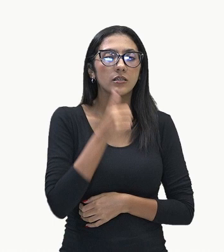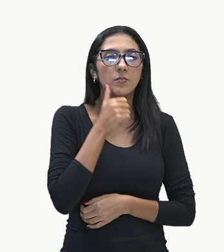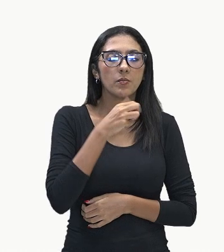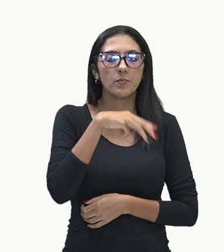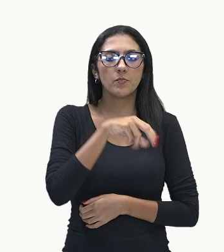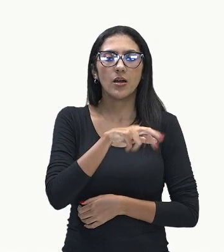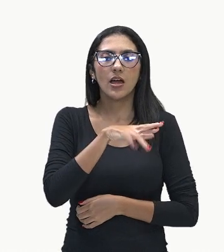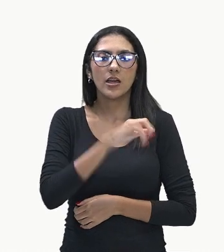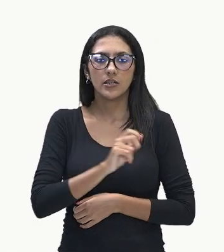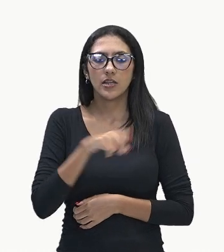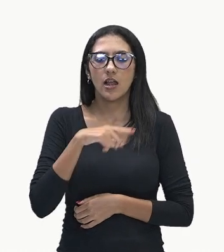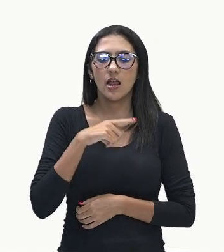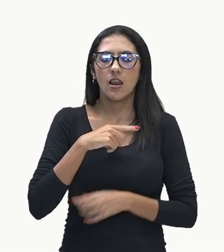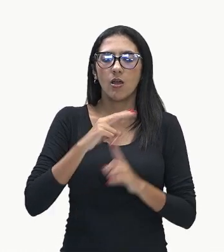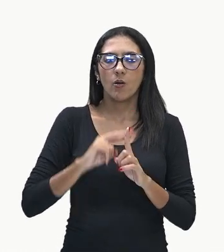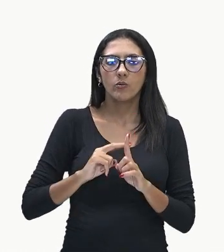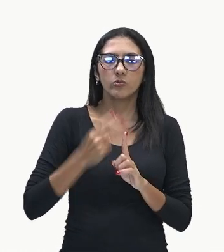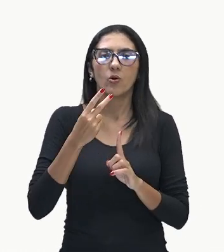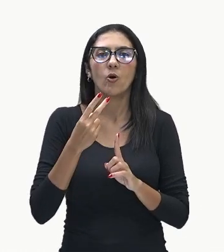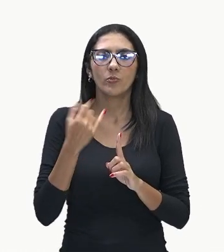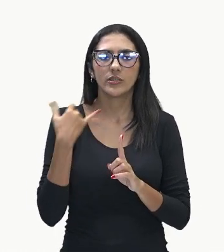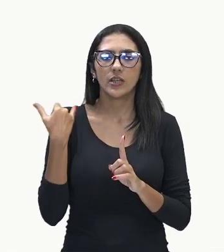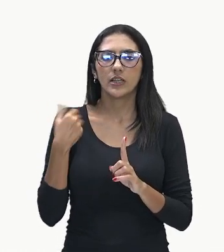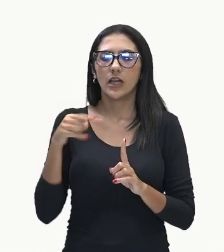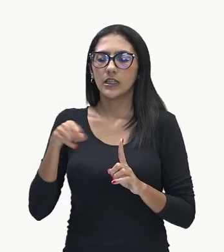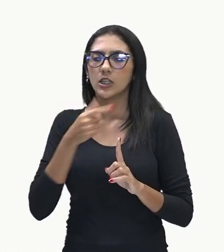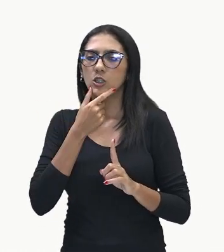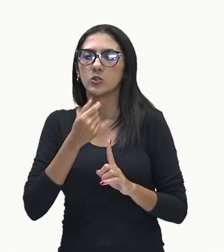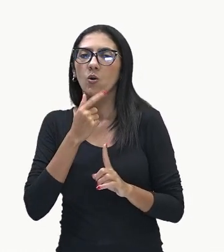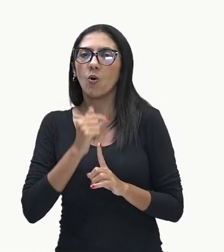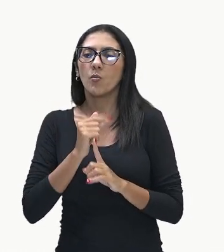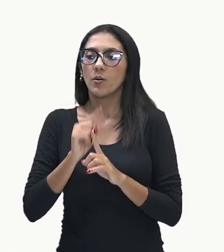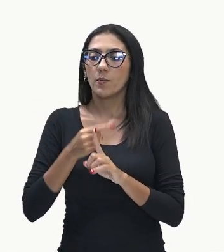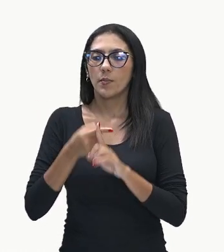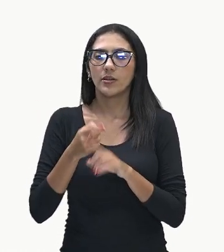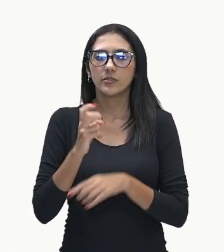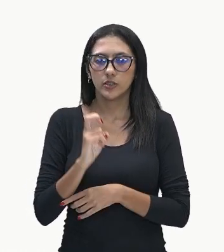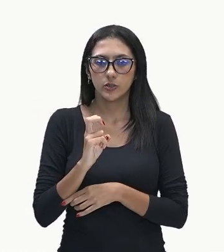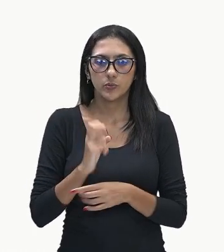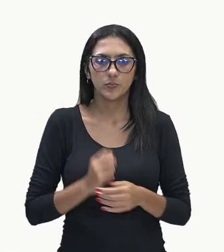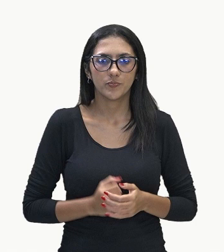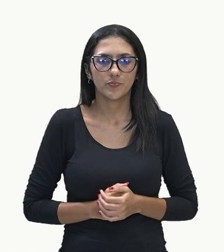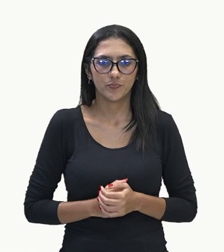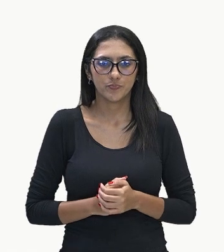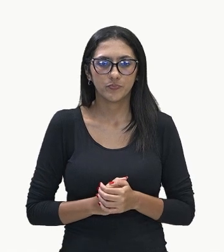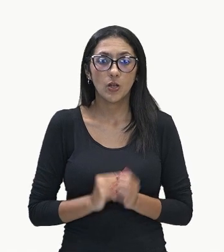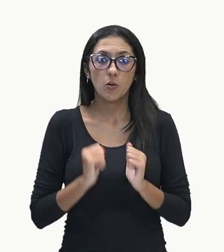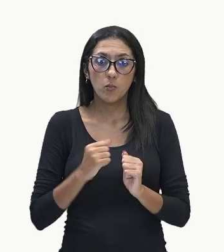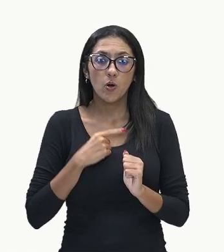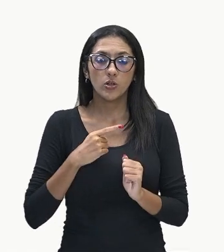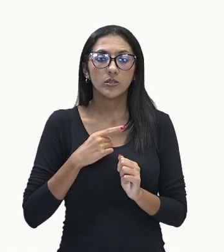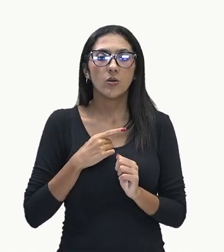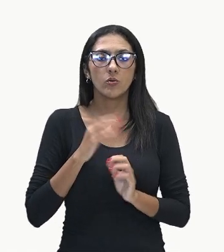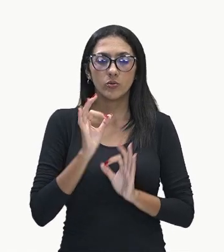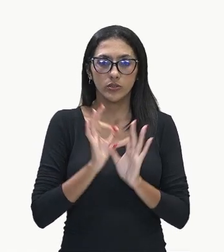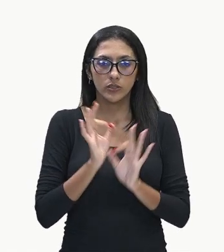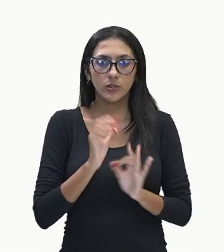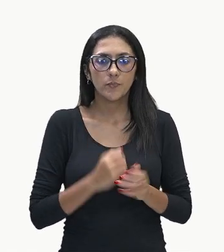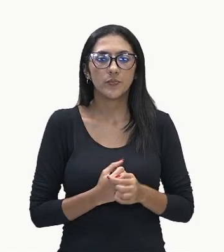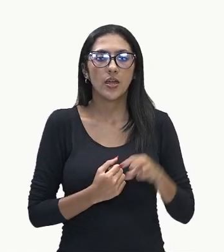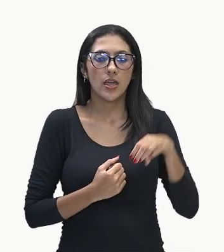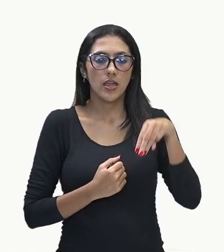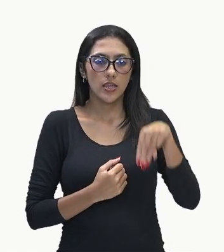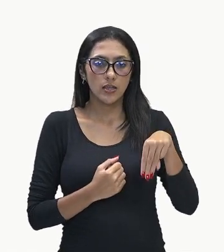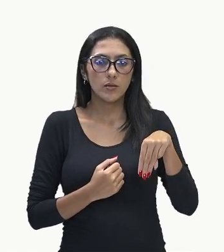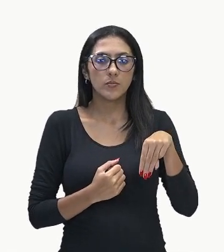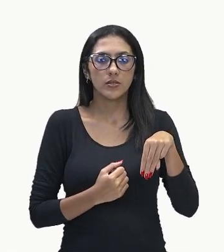de Reginaldo mais 5. E pode ser expressa como M é igual a 2R mais 5, onde nós